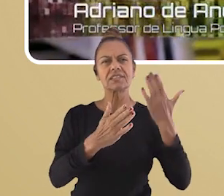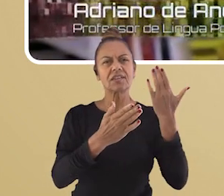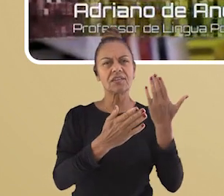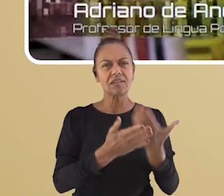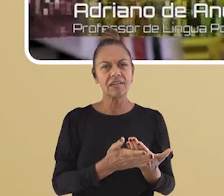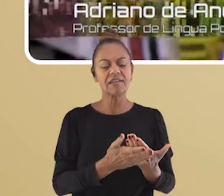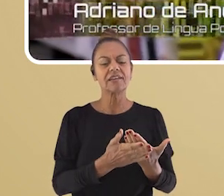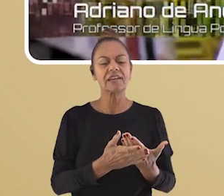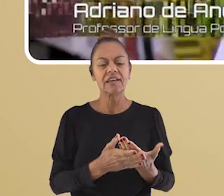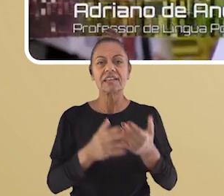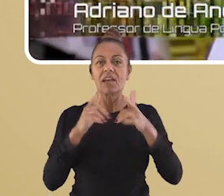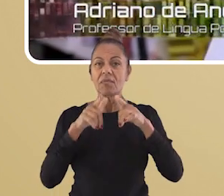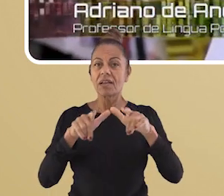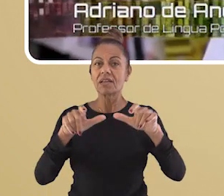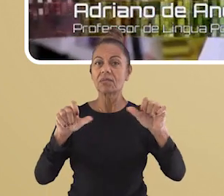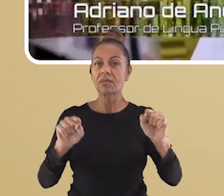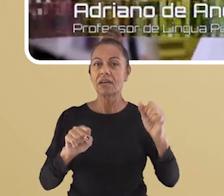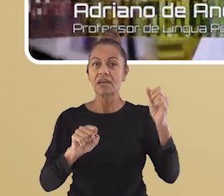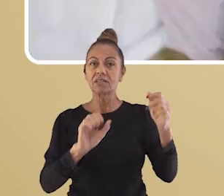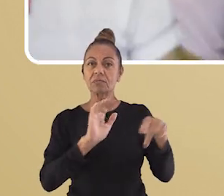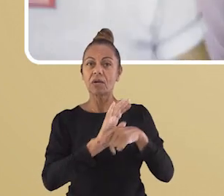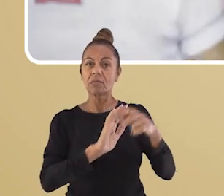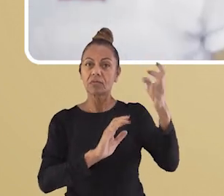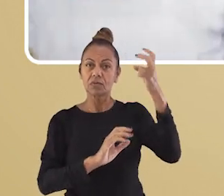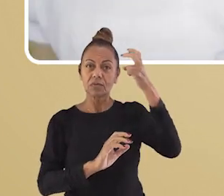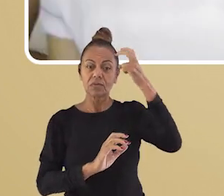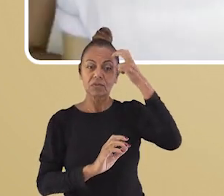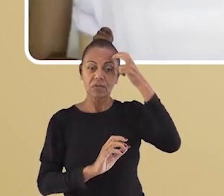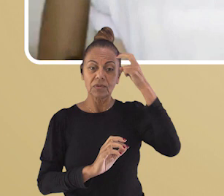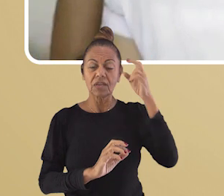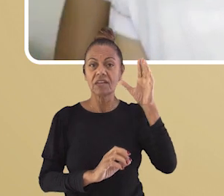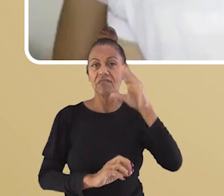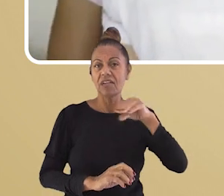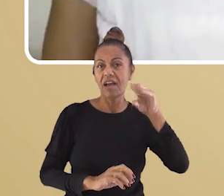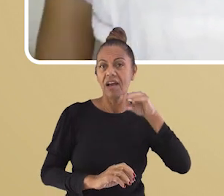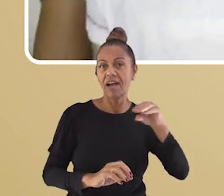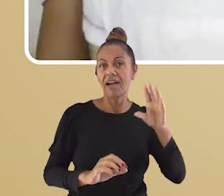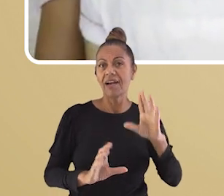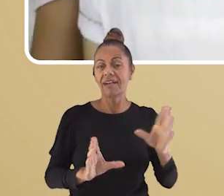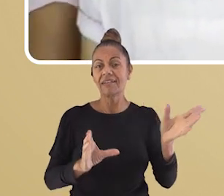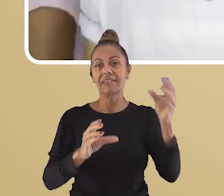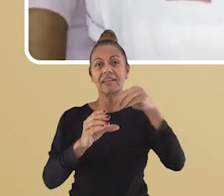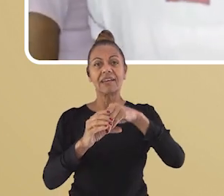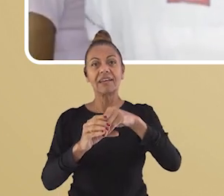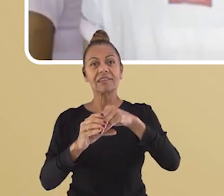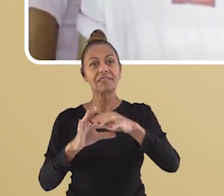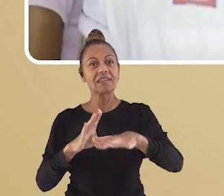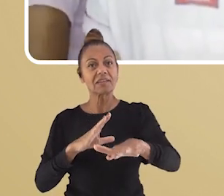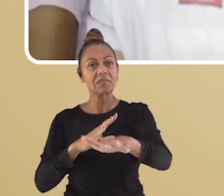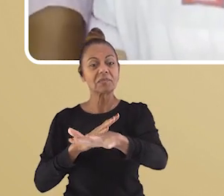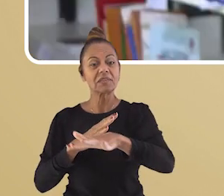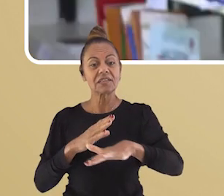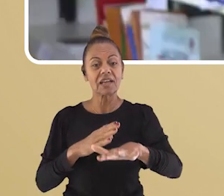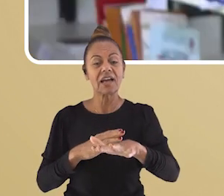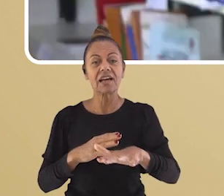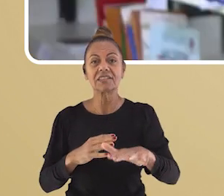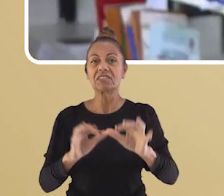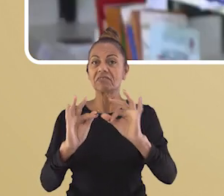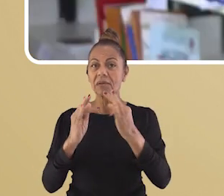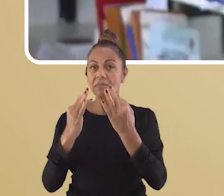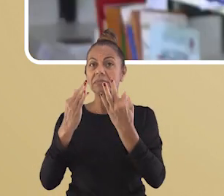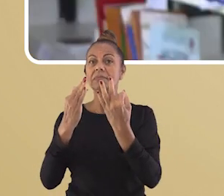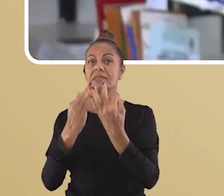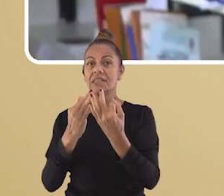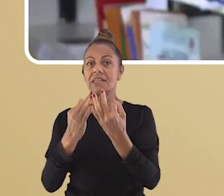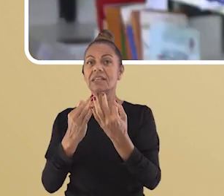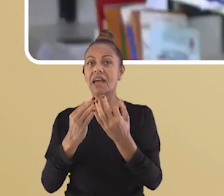essa outra linguagem cultural, que é uma linguagem que se fala na sua comunidade, uma linguagem que se fala no seu meio